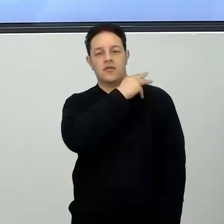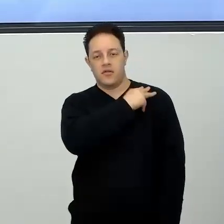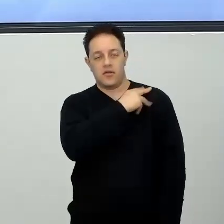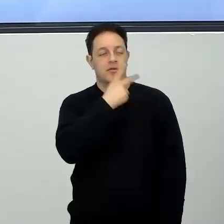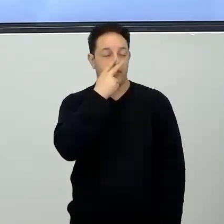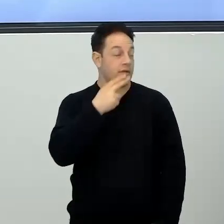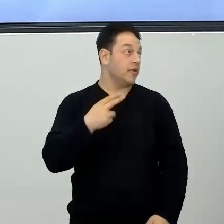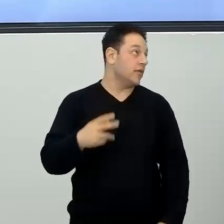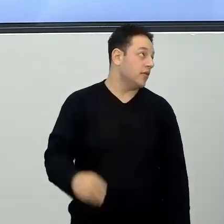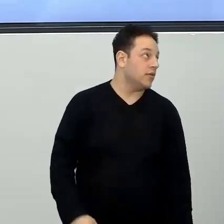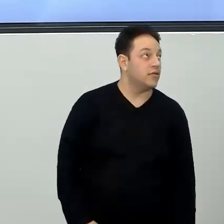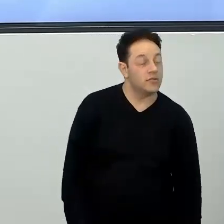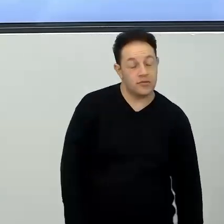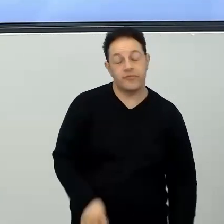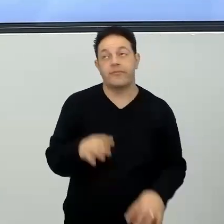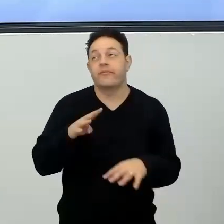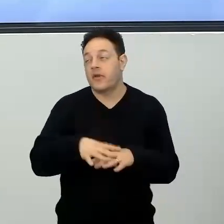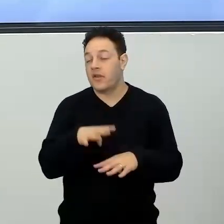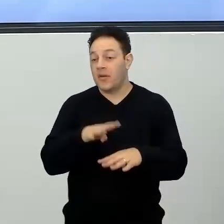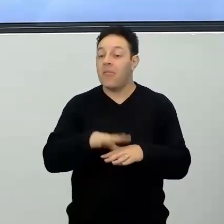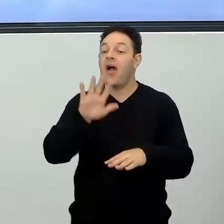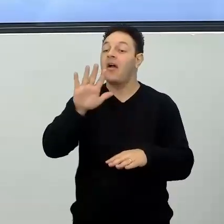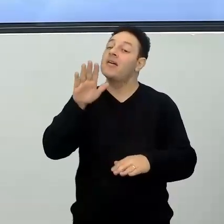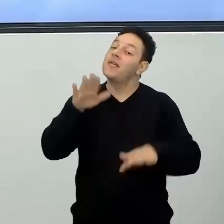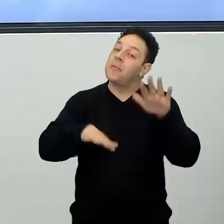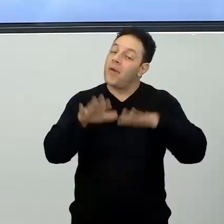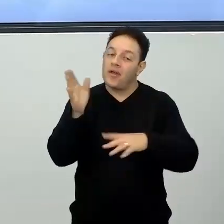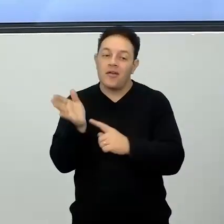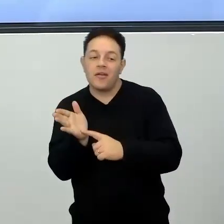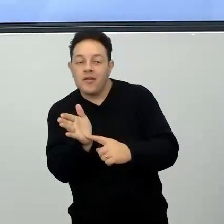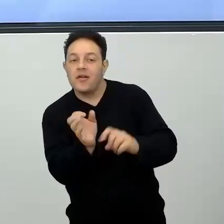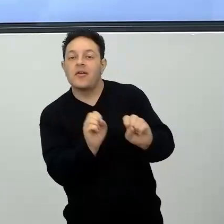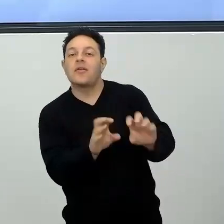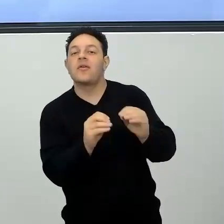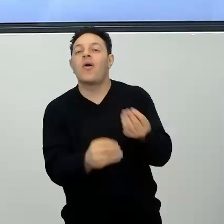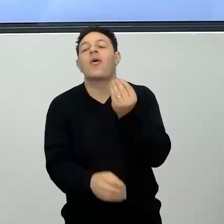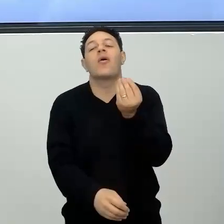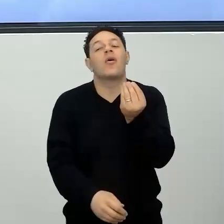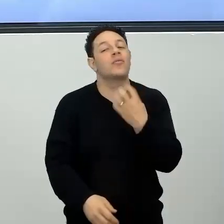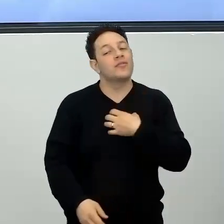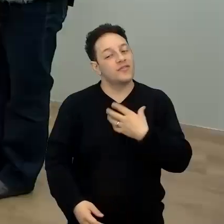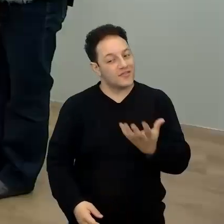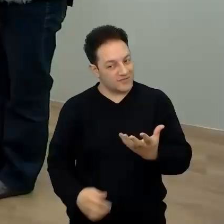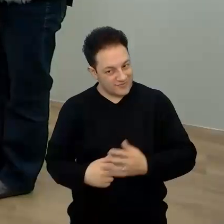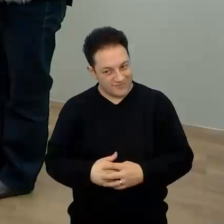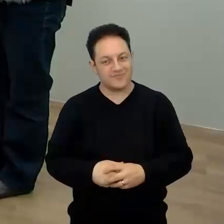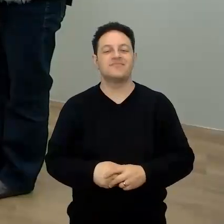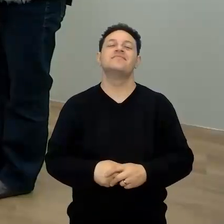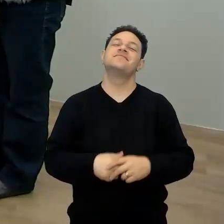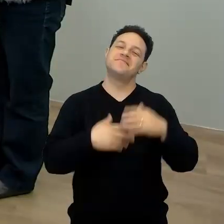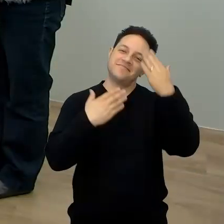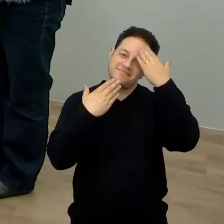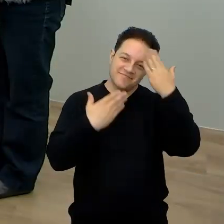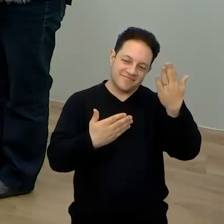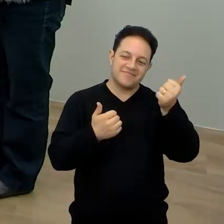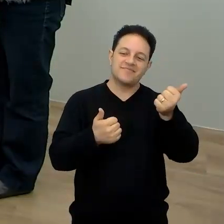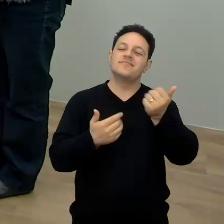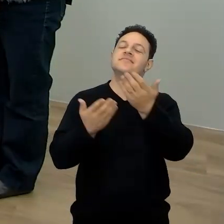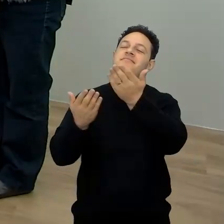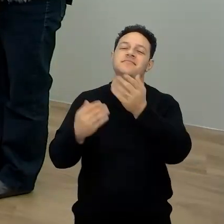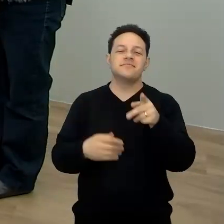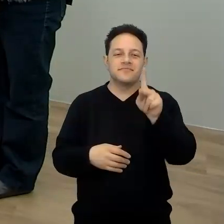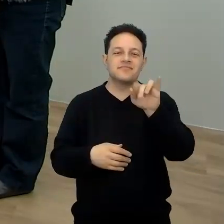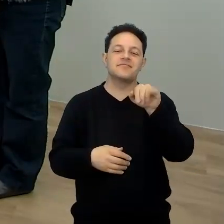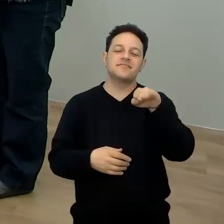às vezes é o formato que lhe apresenta uma matemática. Tem. Muito obrigada, Terezinha. E você,